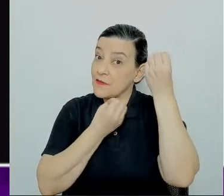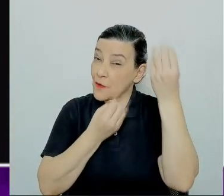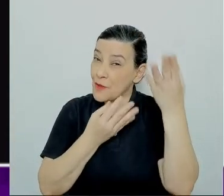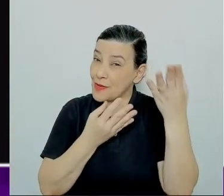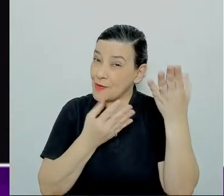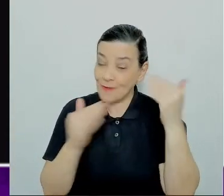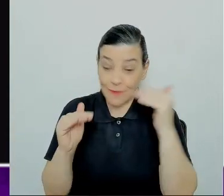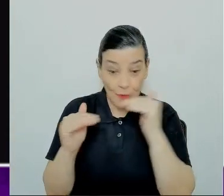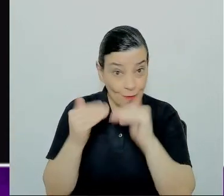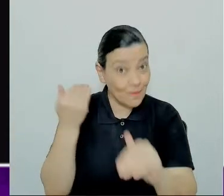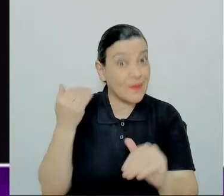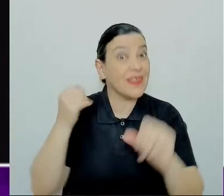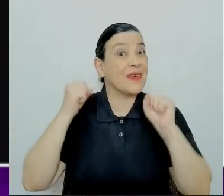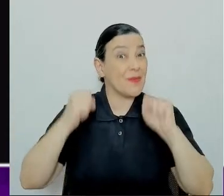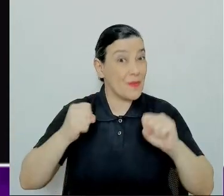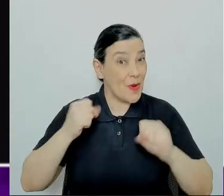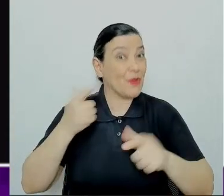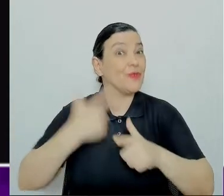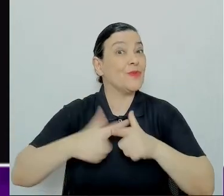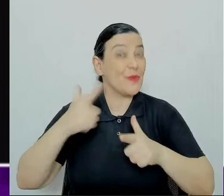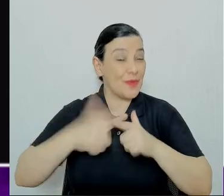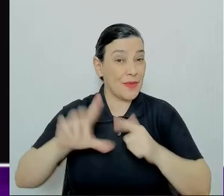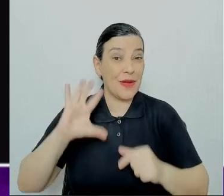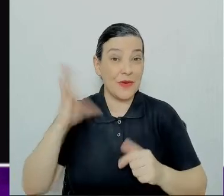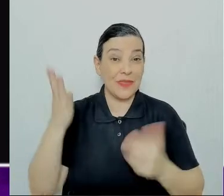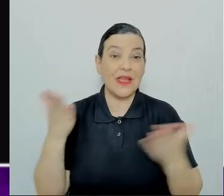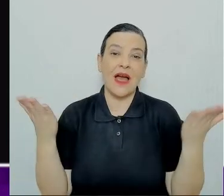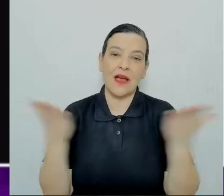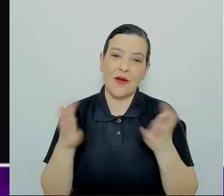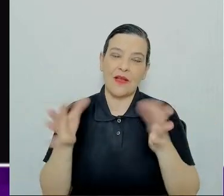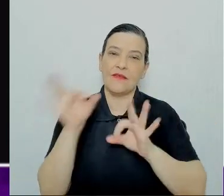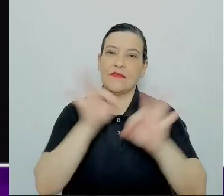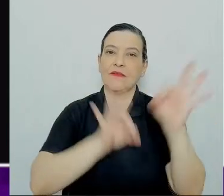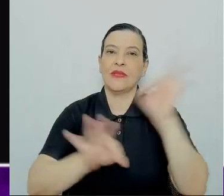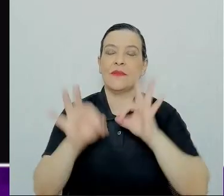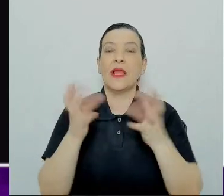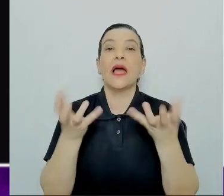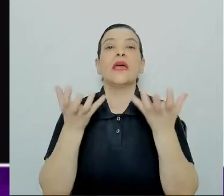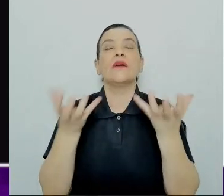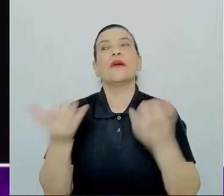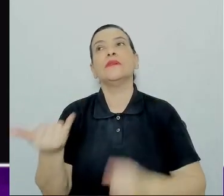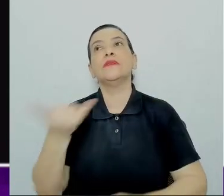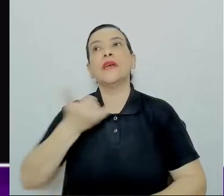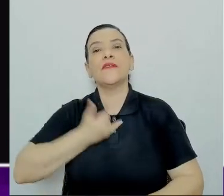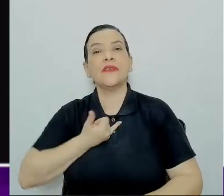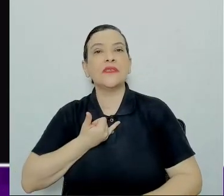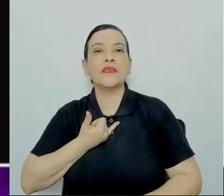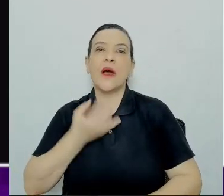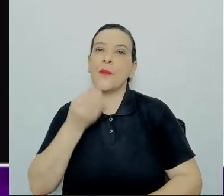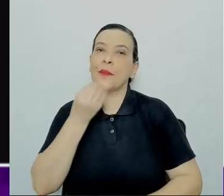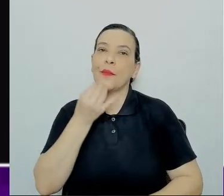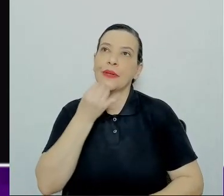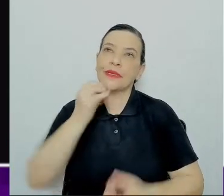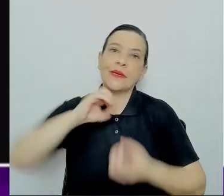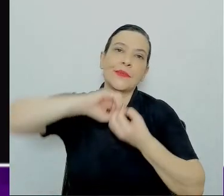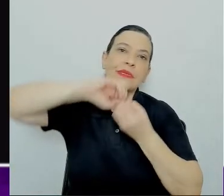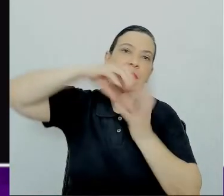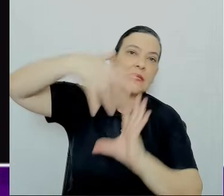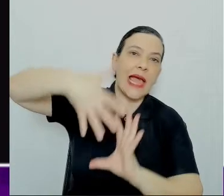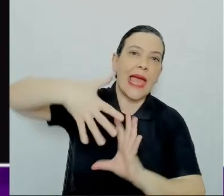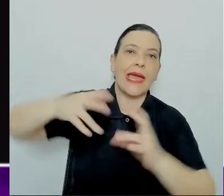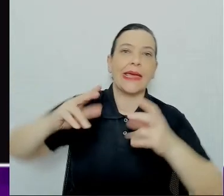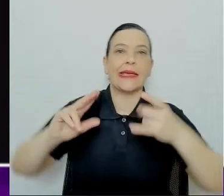estar acontecendo alguma coisa. E aqui eu vou configurar. Eu quero ser avisado pelo um Slack, por exemplo, pelo um Teams, eu quero receber